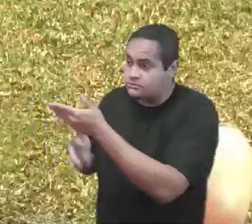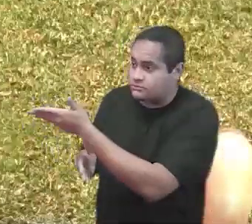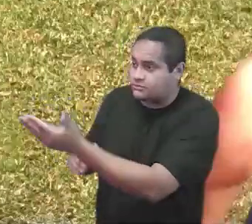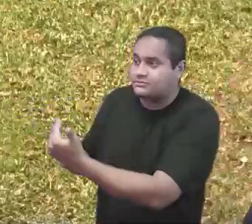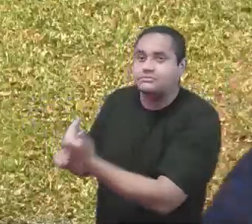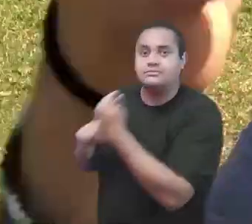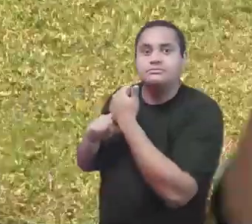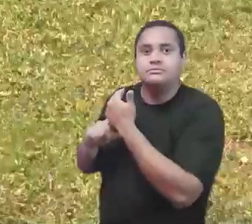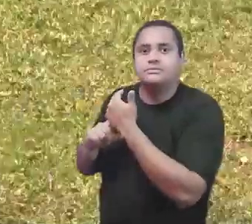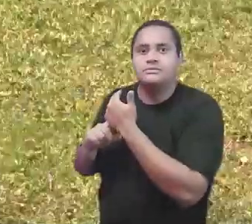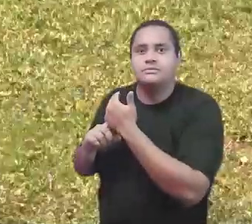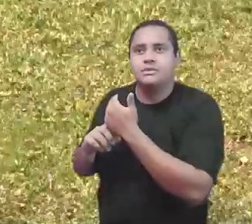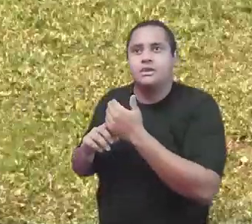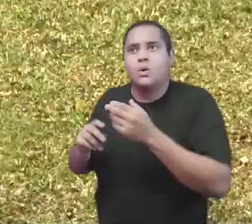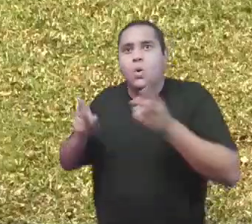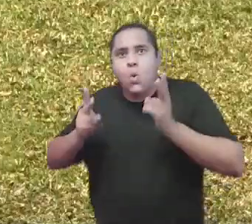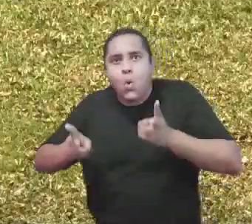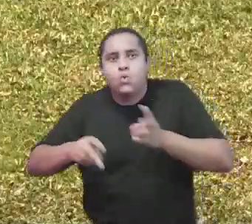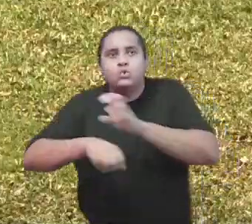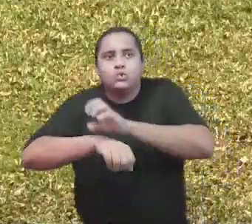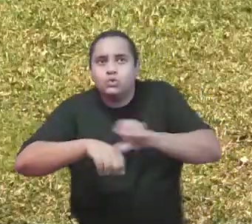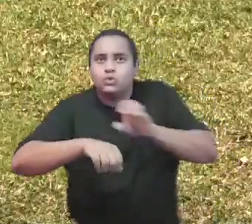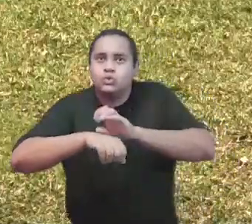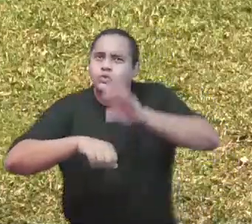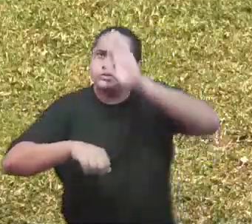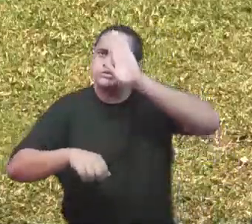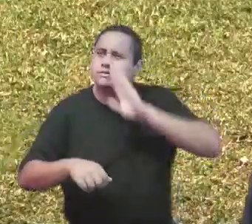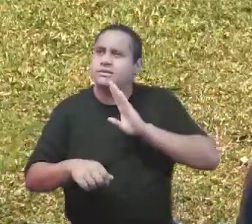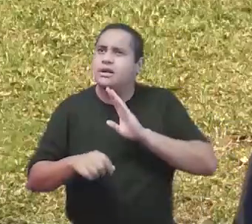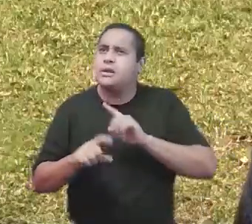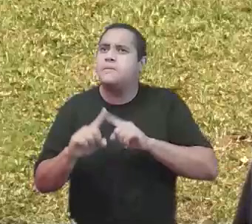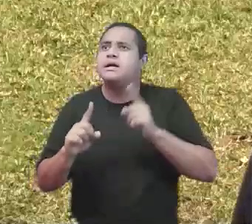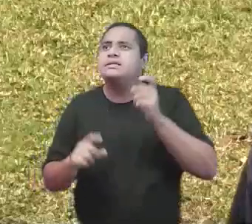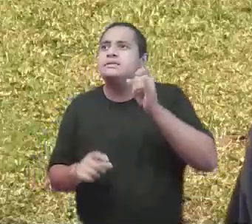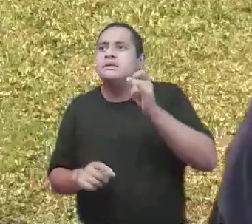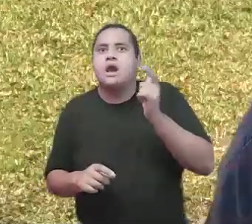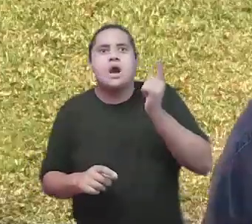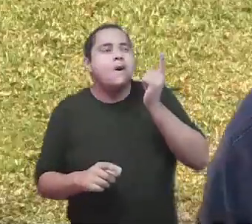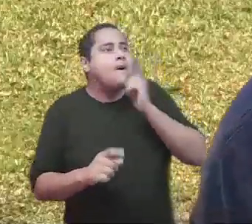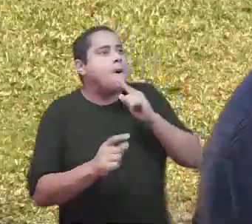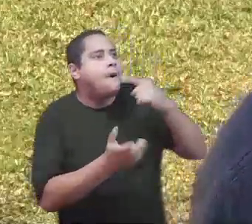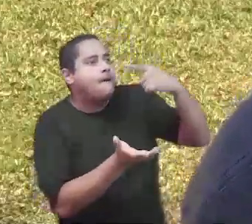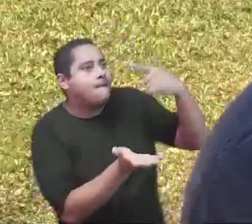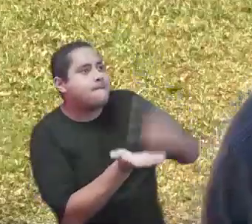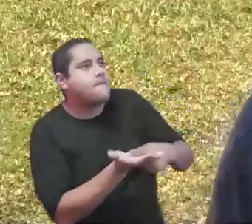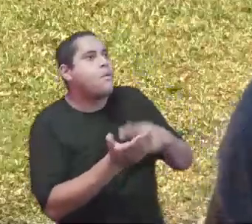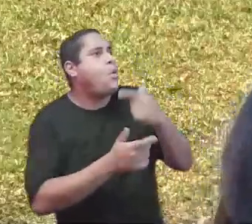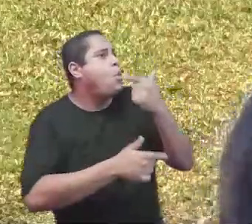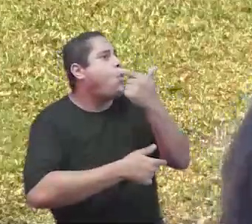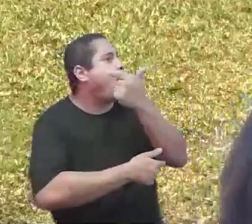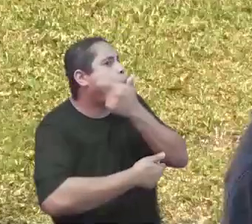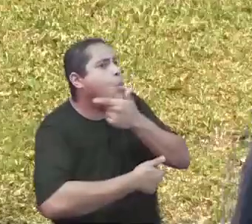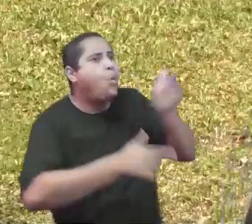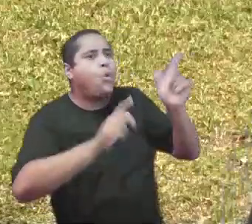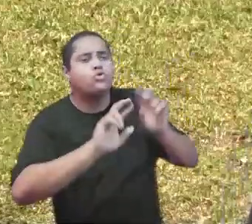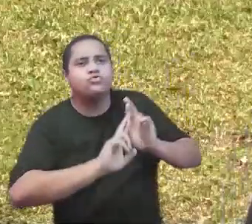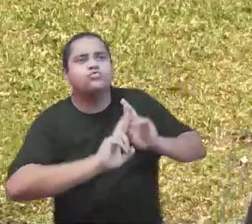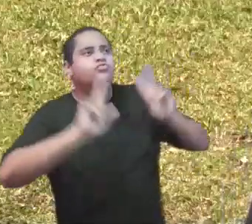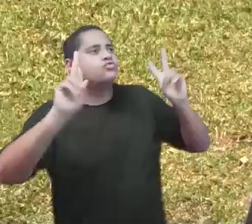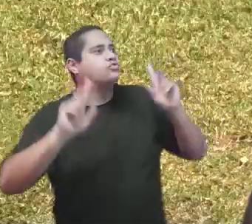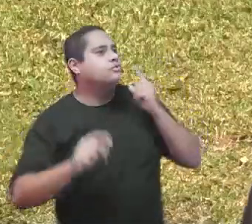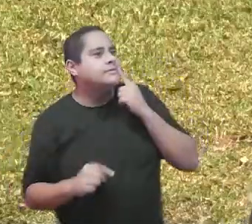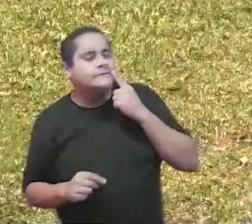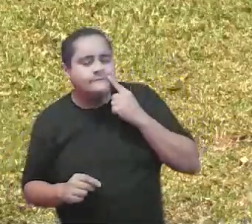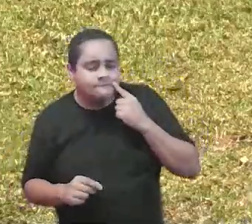colaboração para manter a plataforma, manter o curso, e se eu arrumasse uma fonte de outro lugar, uma doação para manter